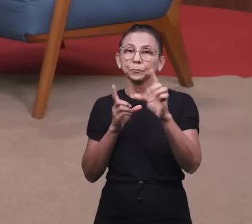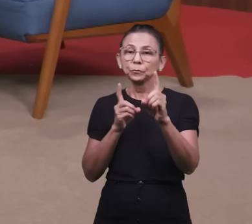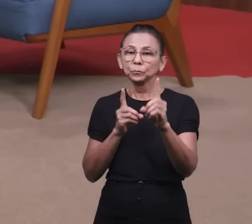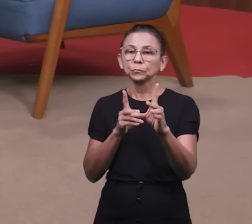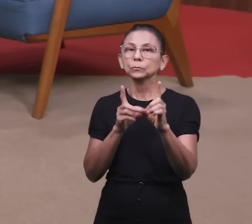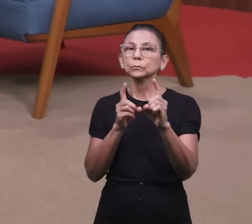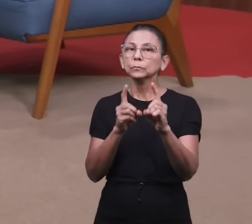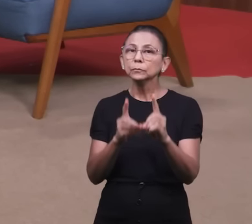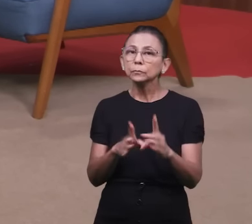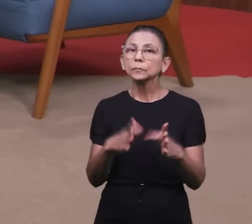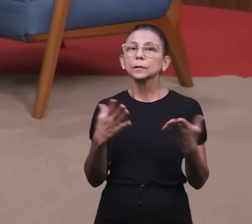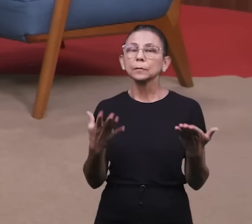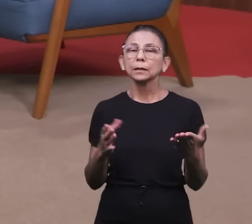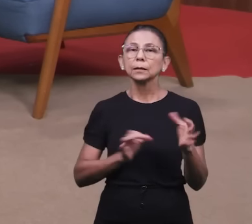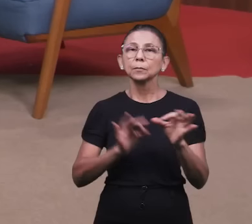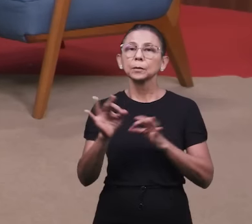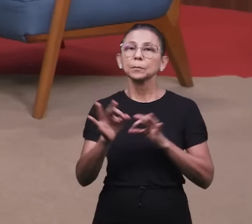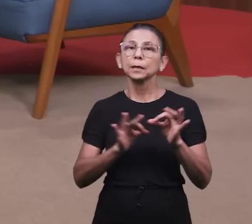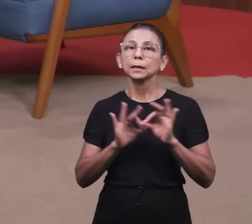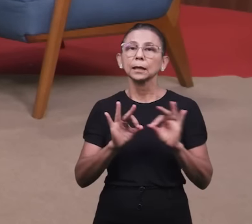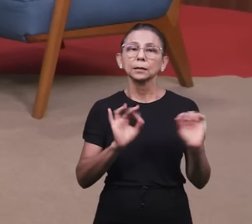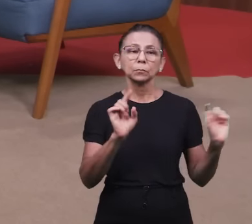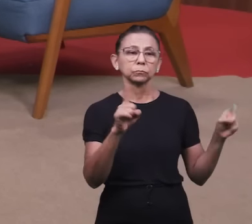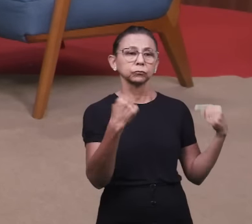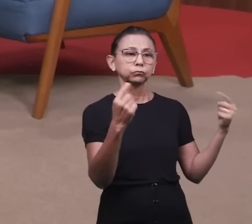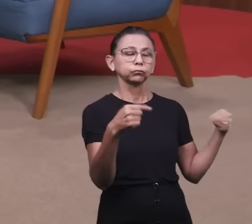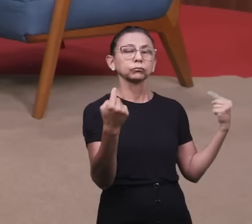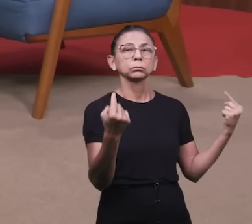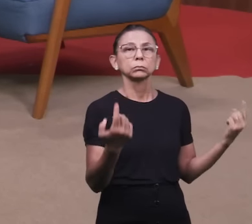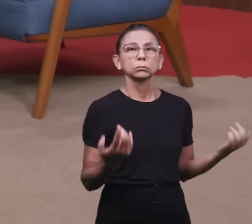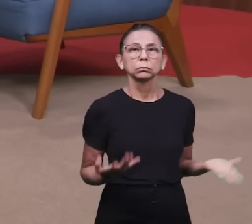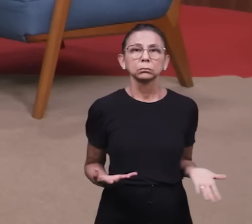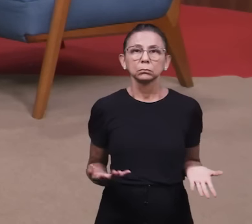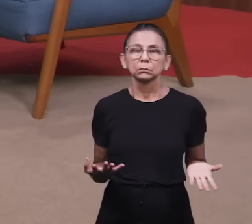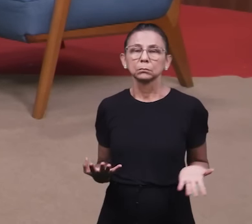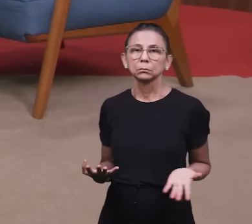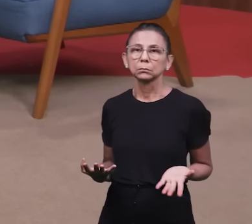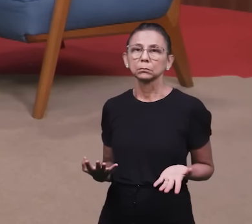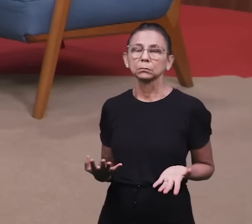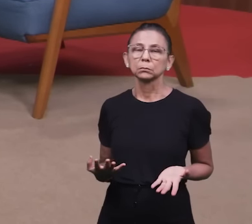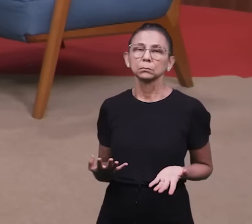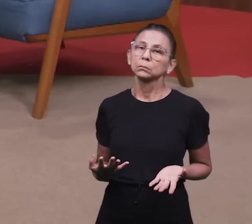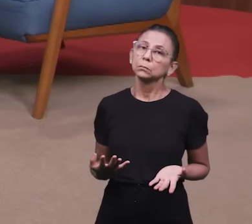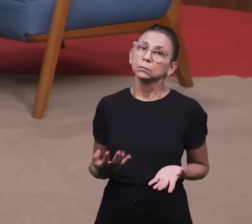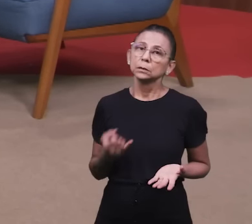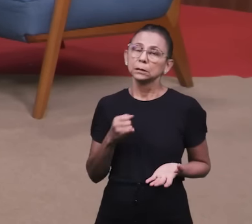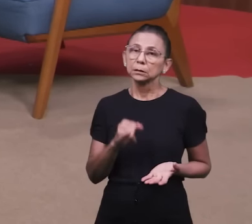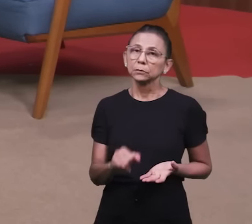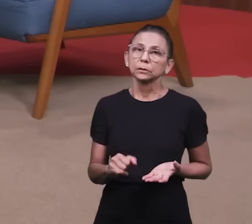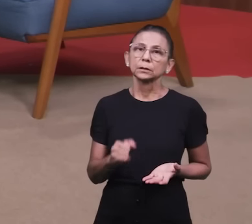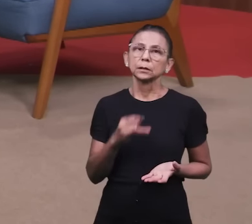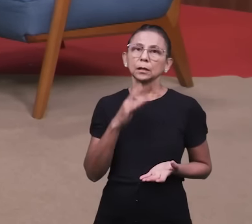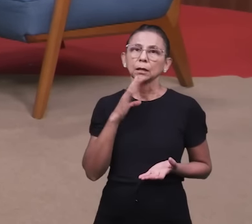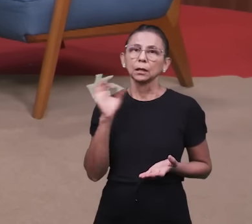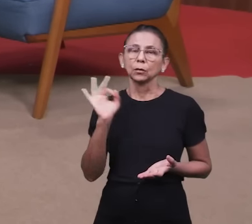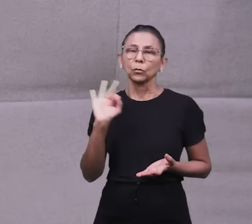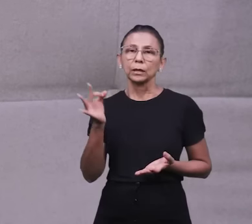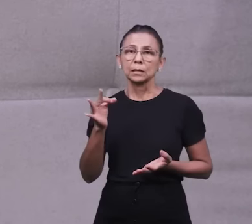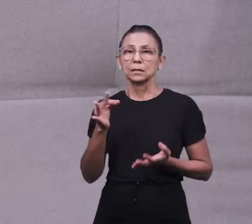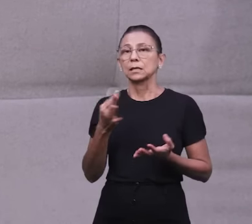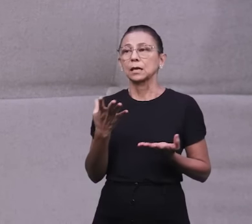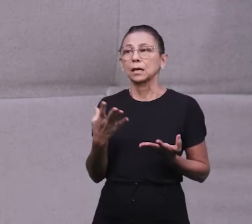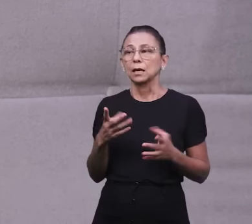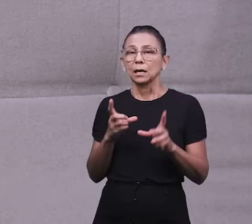posicionar diante de todas as contestações que está vendo no mundo nós vivemos o mundo em contestação e se a pessoa não tiver doutrinariamente